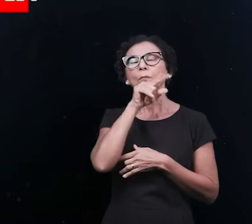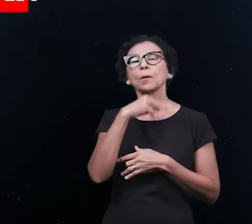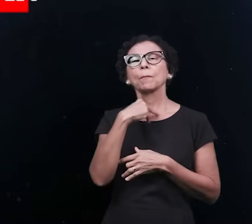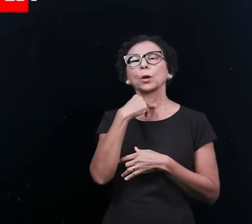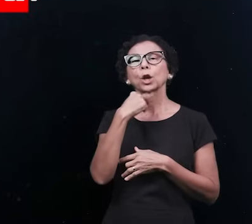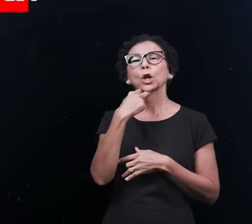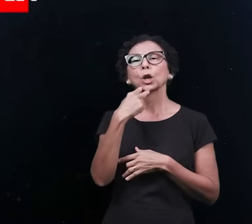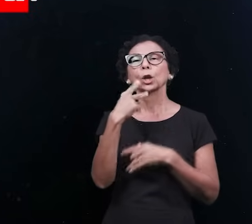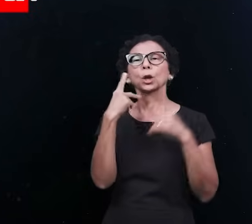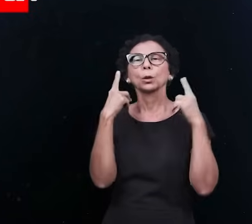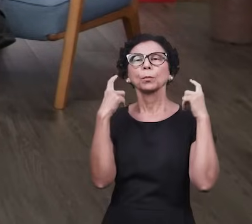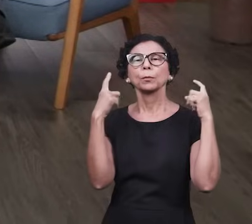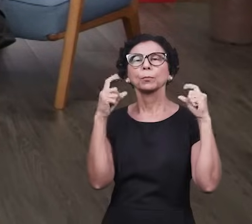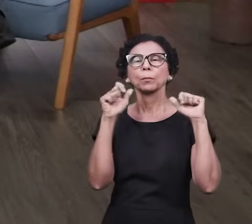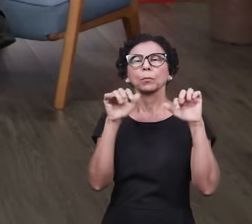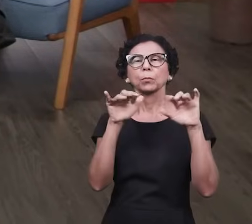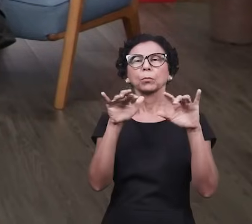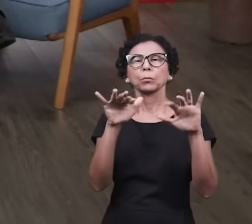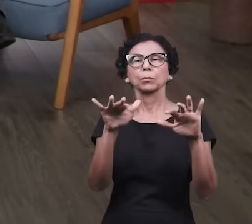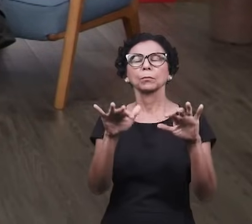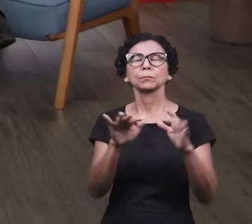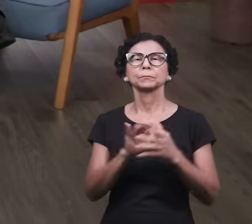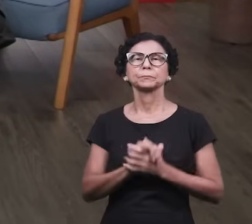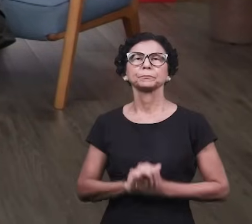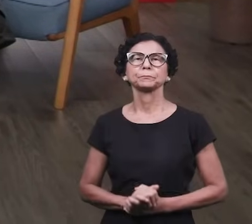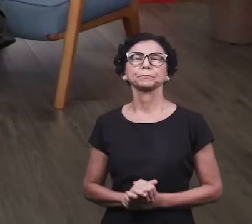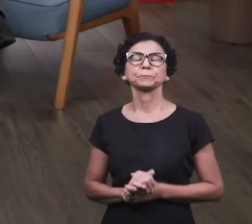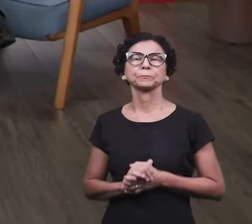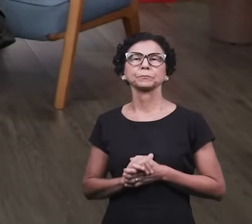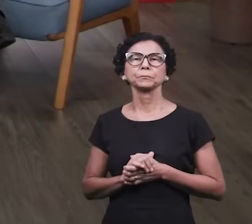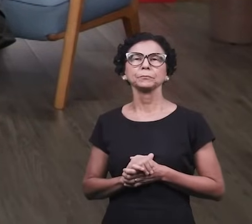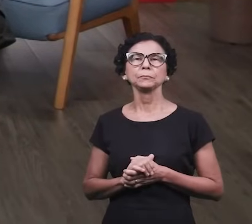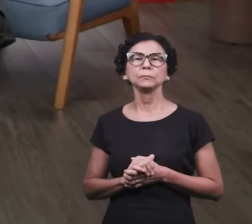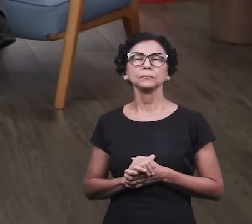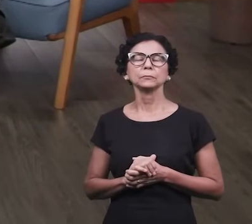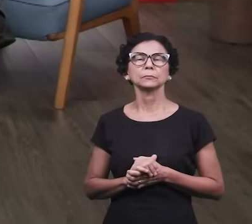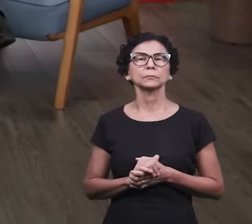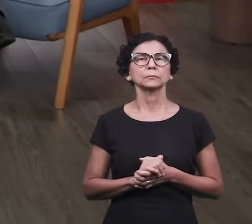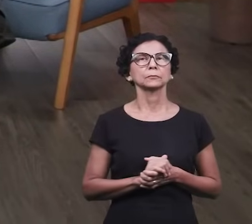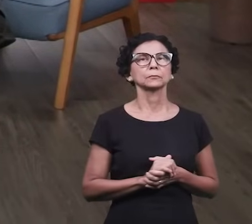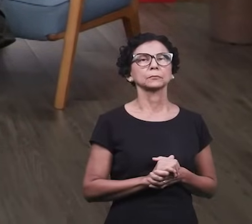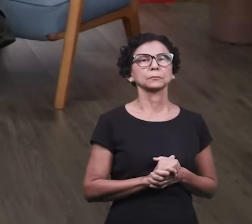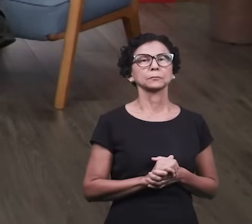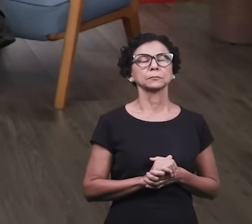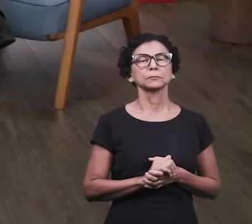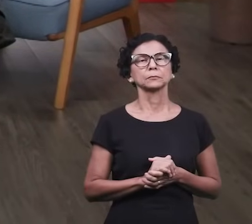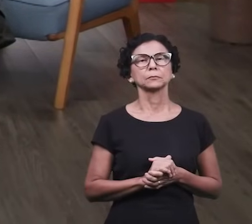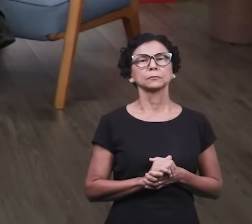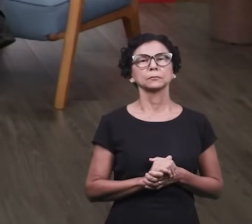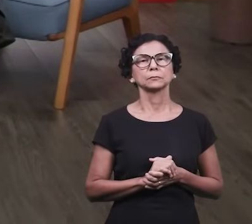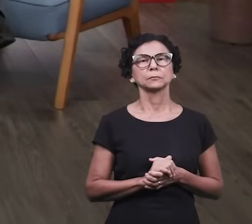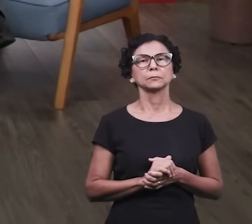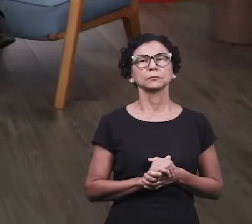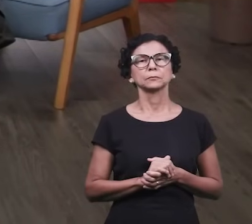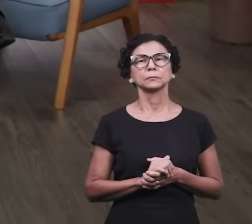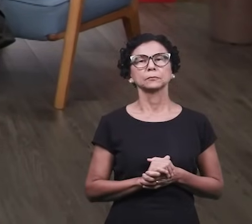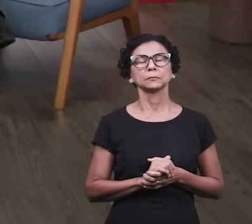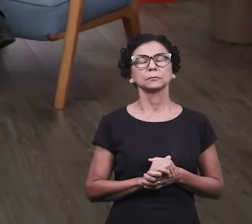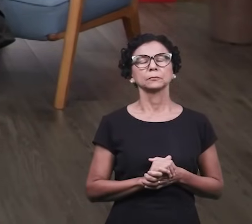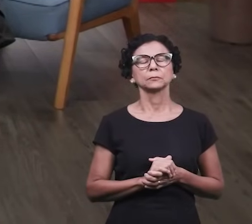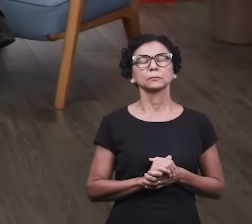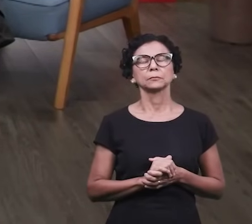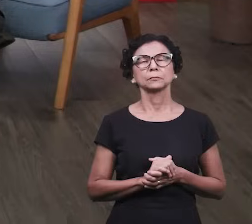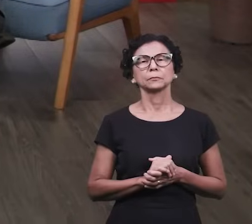em nossa terra. Qual é ou quais são as ações do Espírito Santo sobretudo nesses trechos que